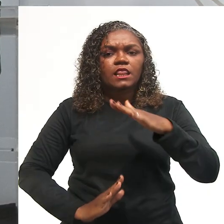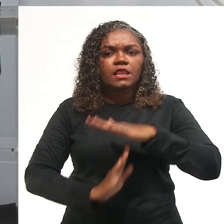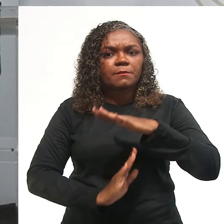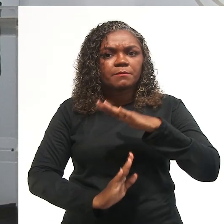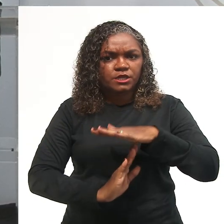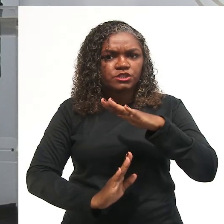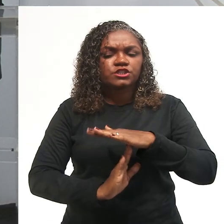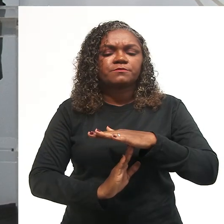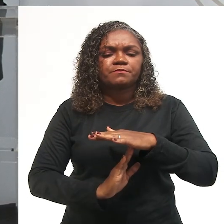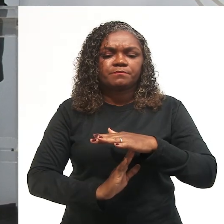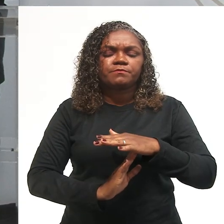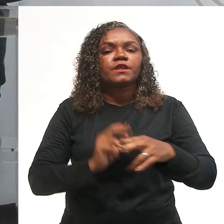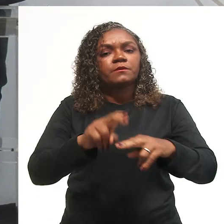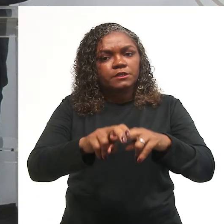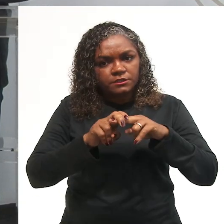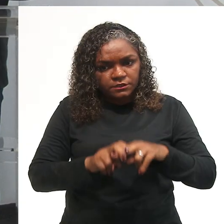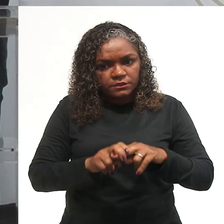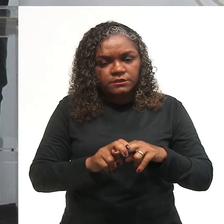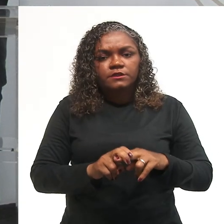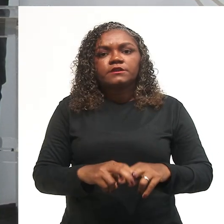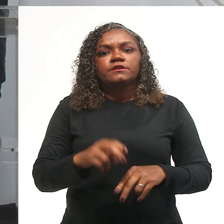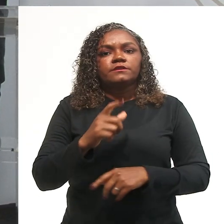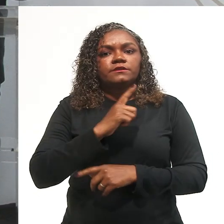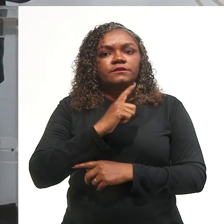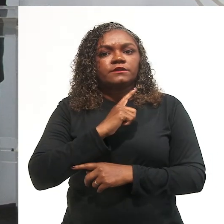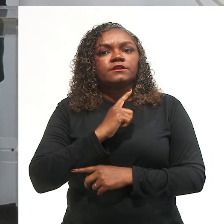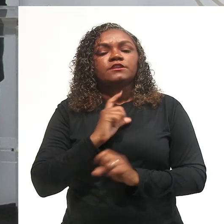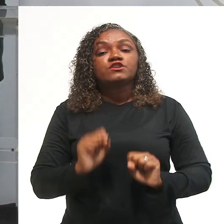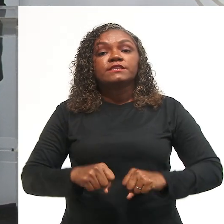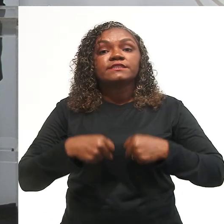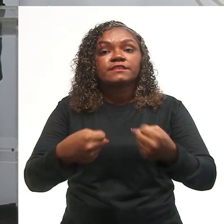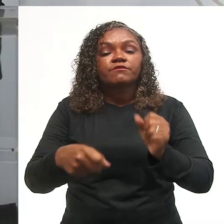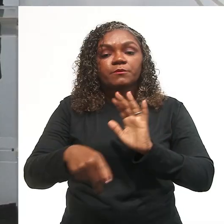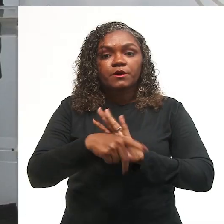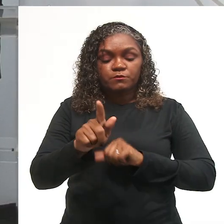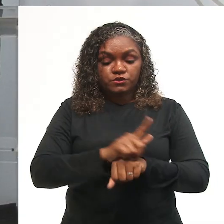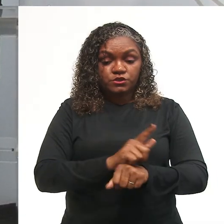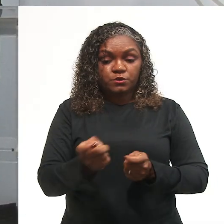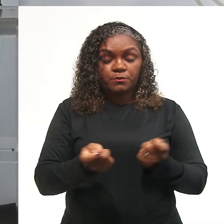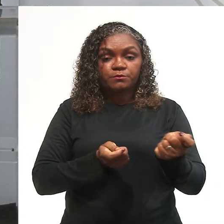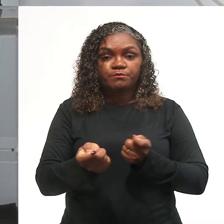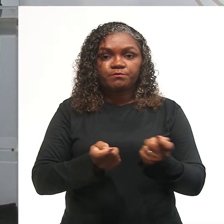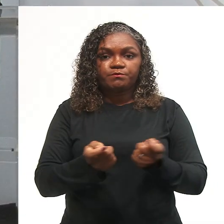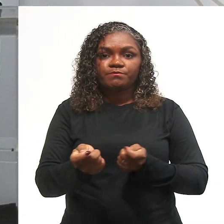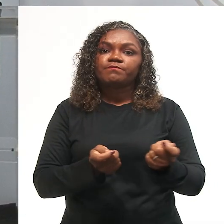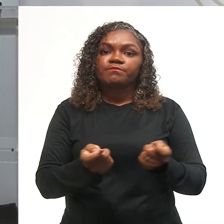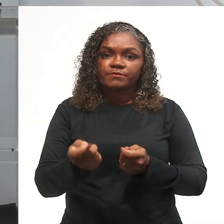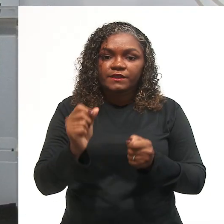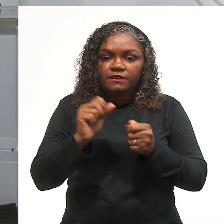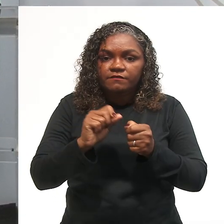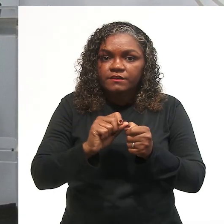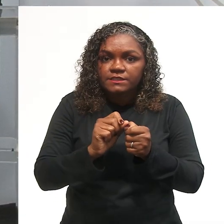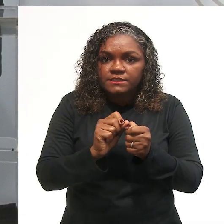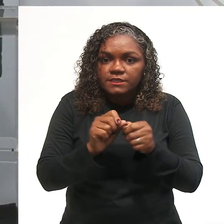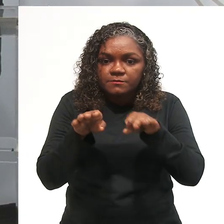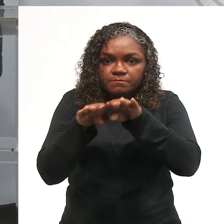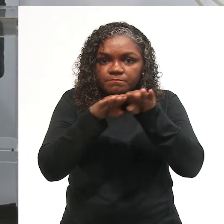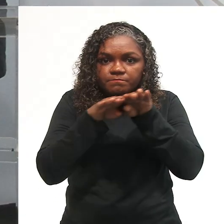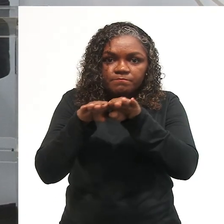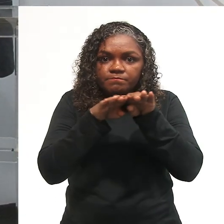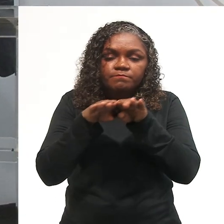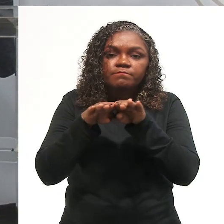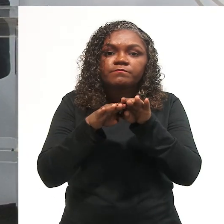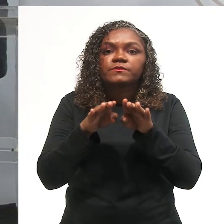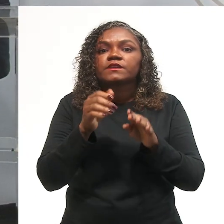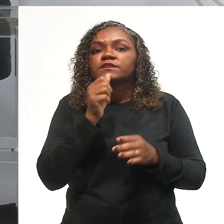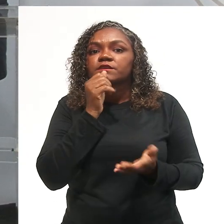limitação orçamentária. Portanto, aí reside o grande desafio do próprio gestor público, que é equilibrar